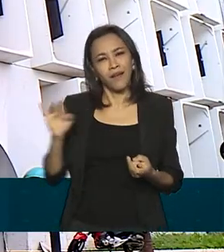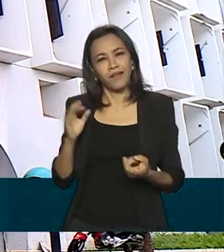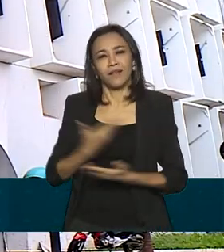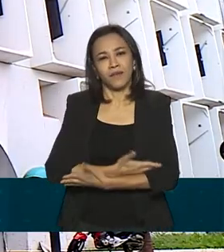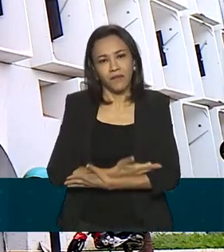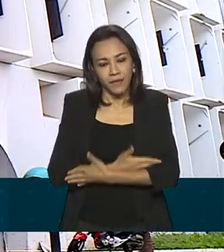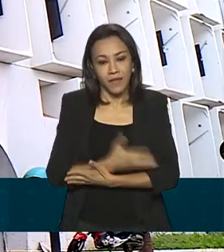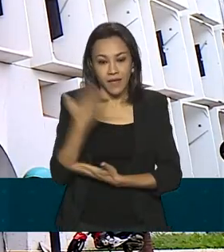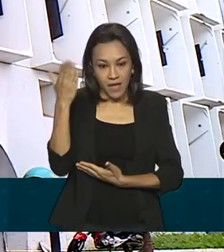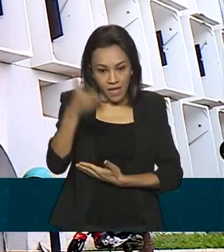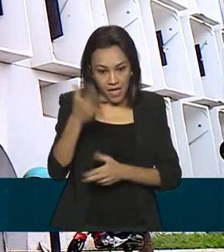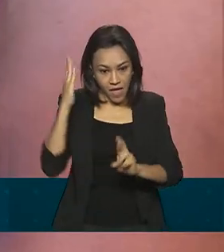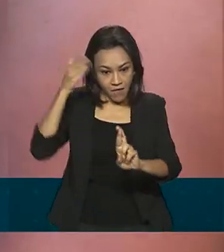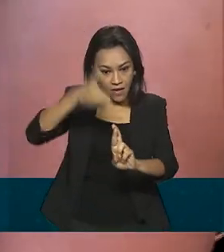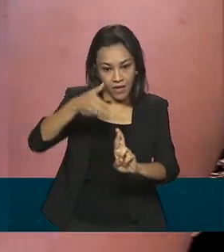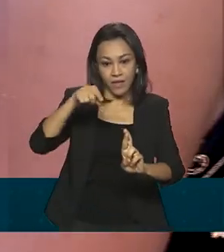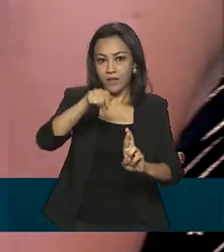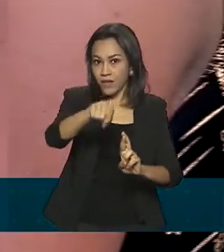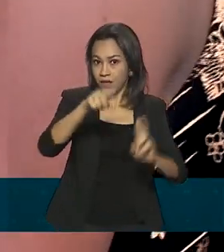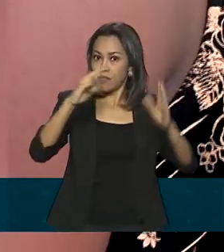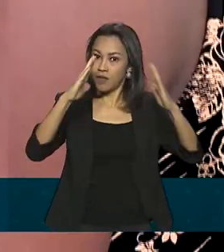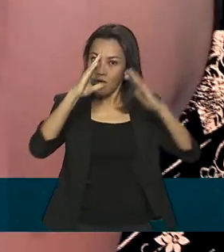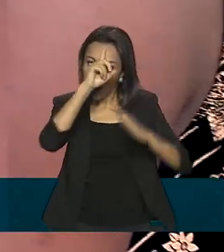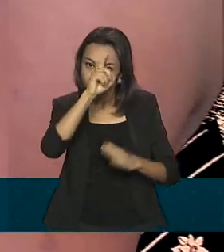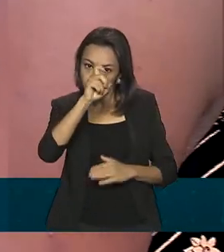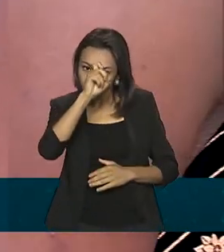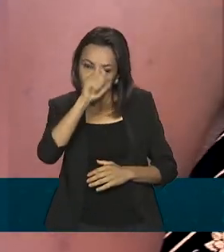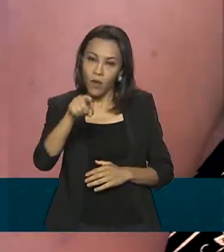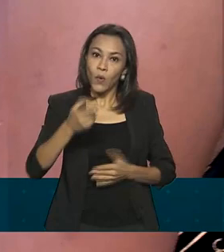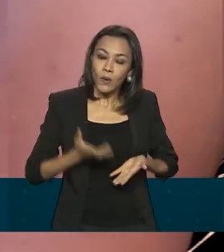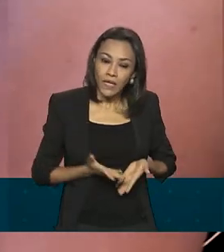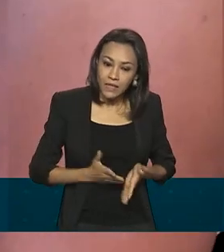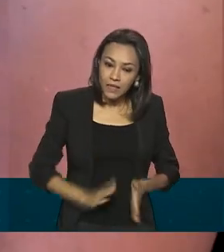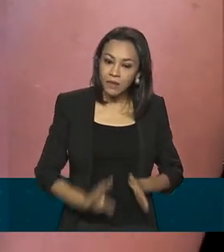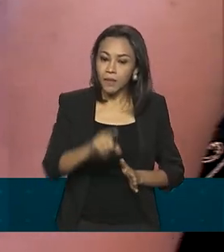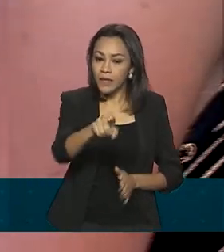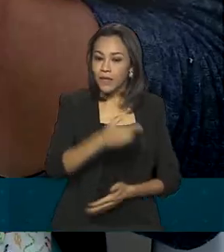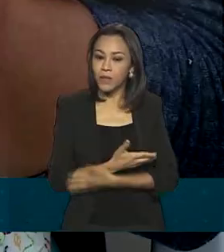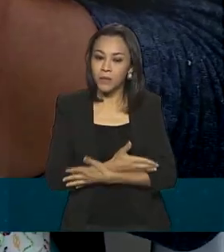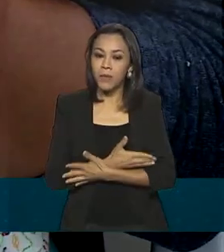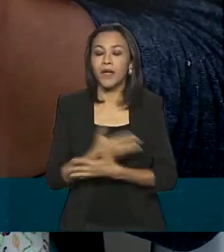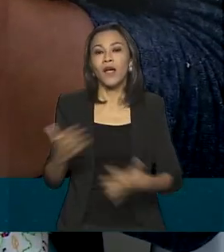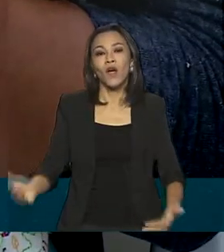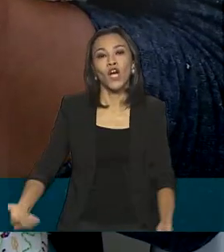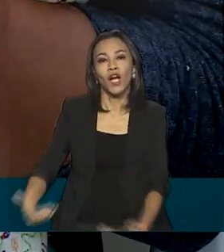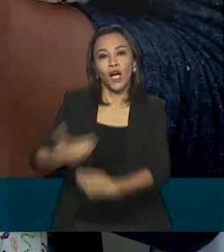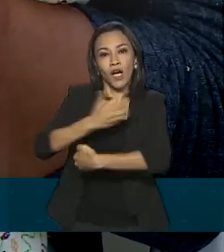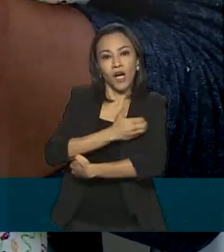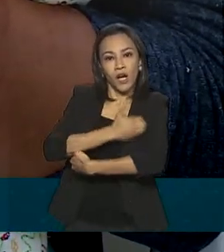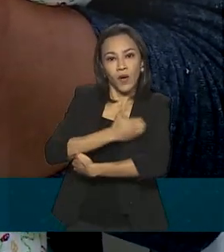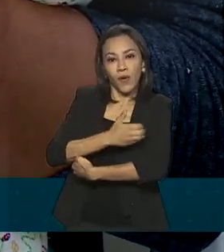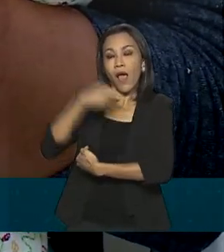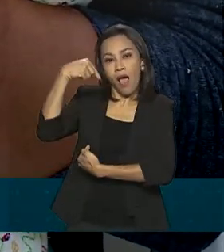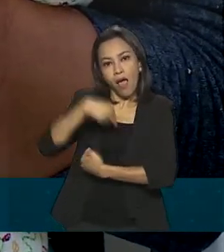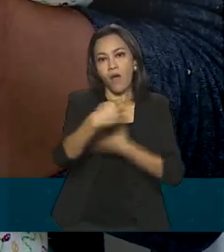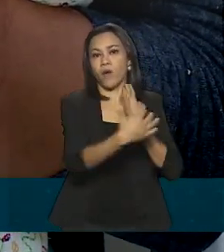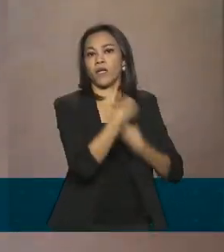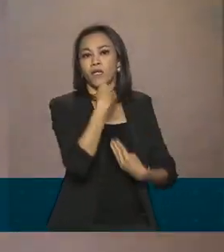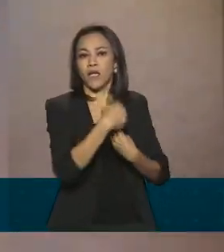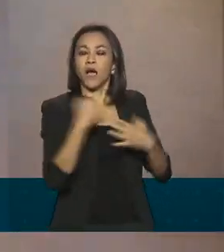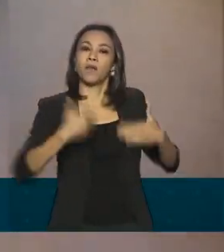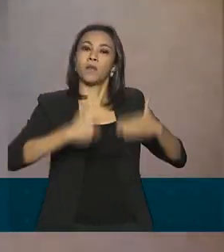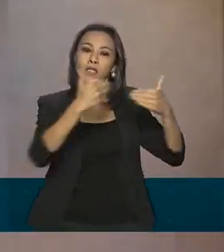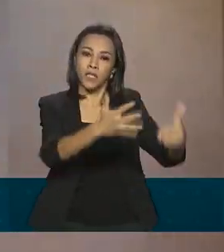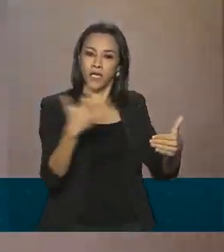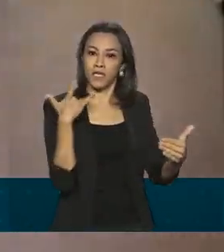hospital, referência na área, o atendimento de prematuros utiliza o método canguru, recomendado pelo Ministério da Saúde